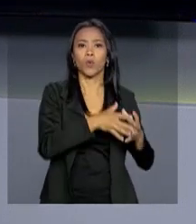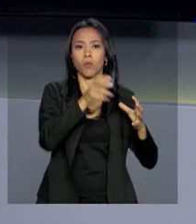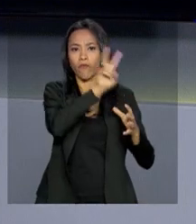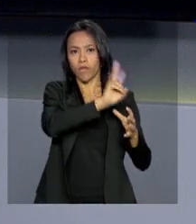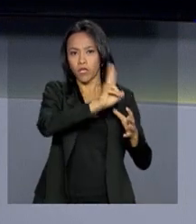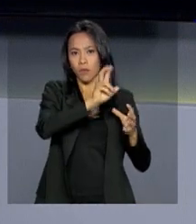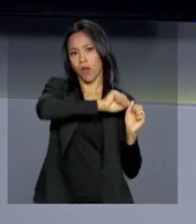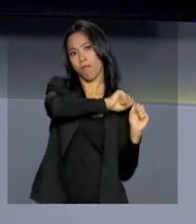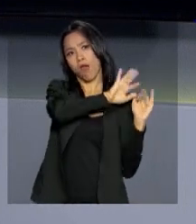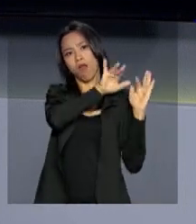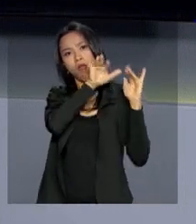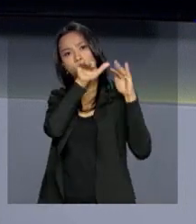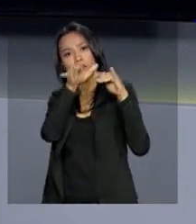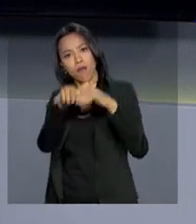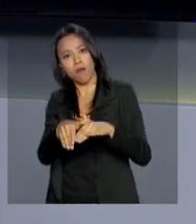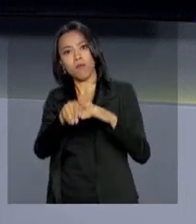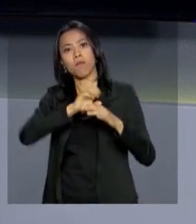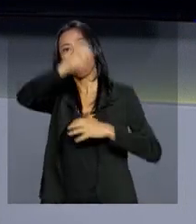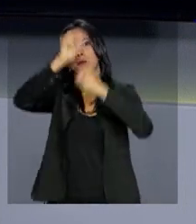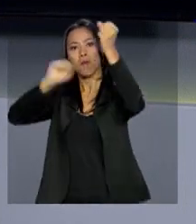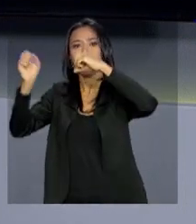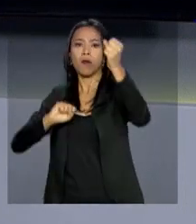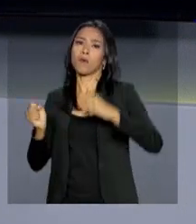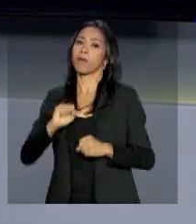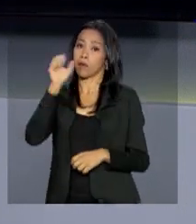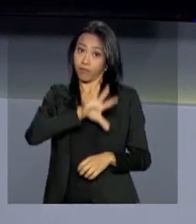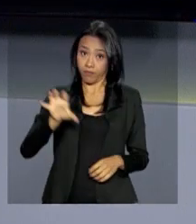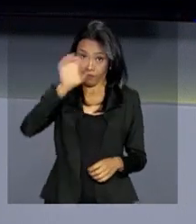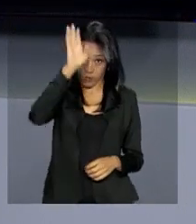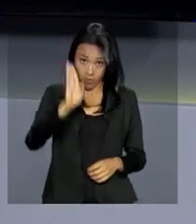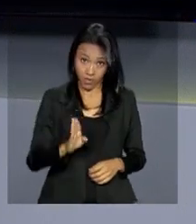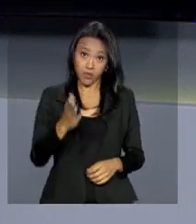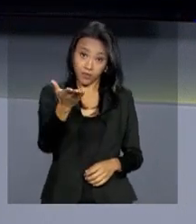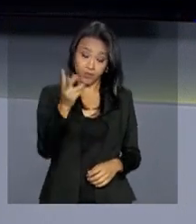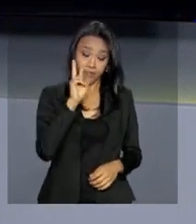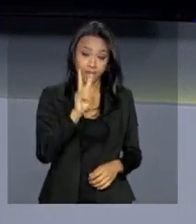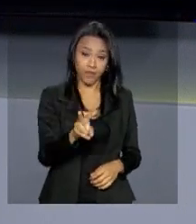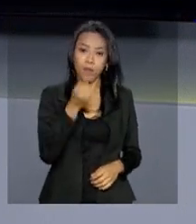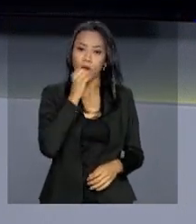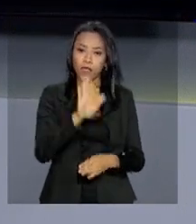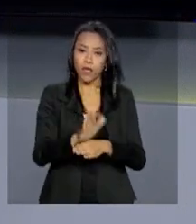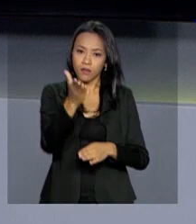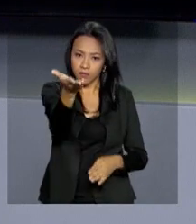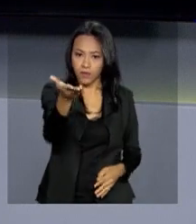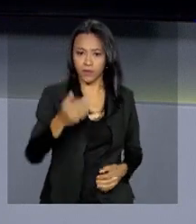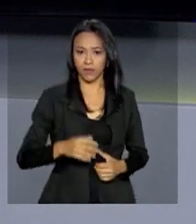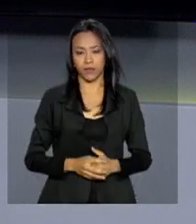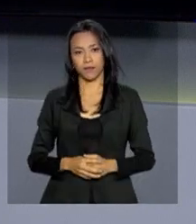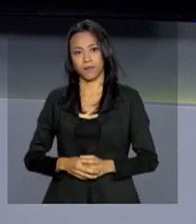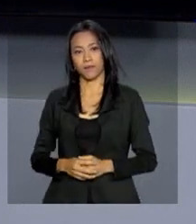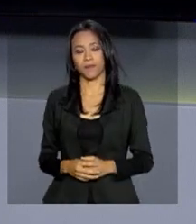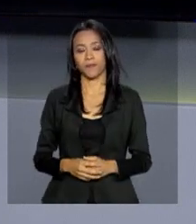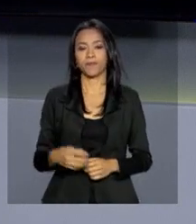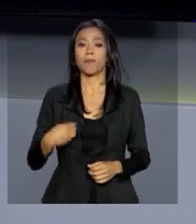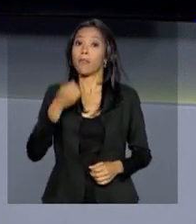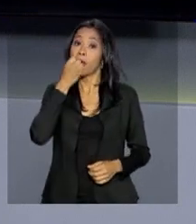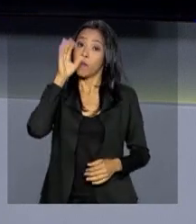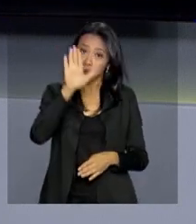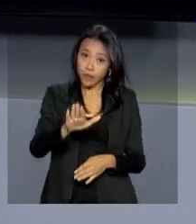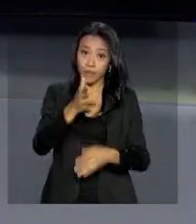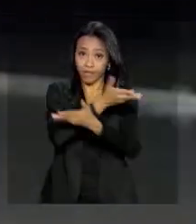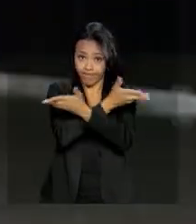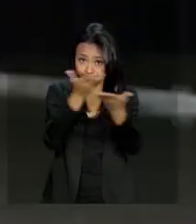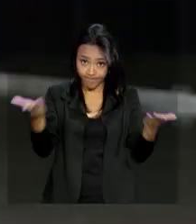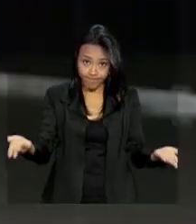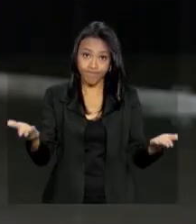venezuelanos que estão em roraima para outras cidades do brasil nem pereira boa tarde pra você boa tarde renata boa tarde a